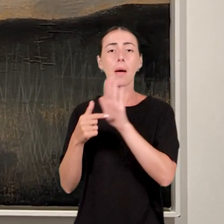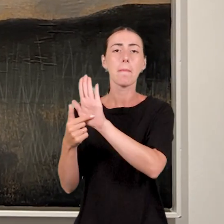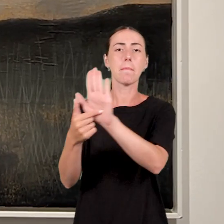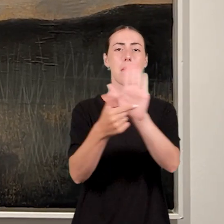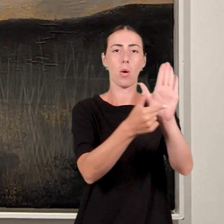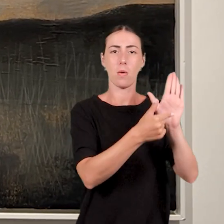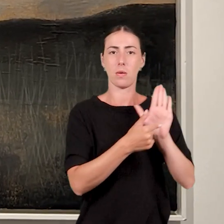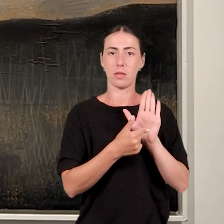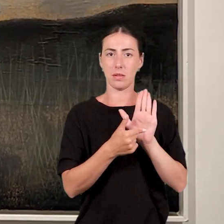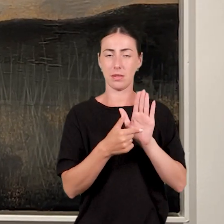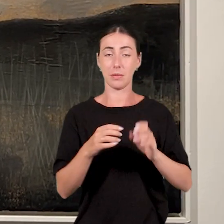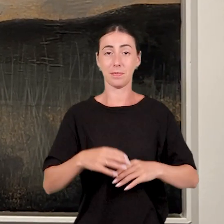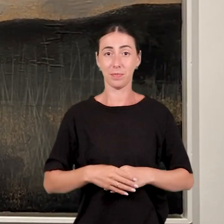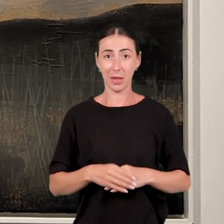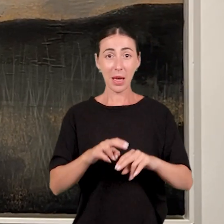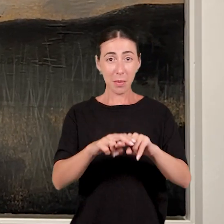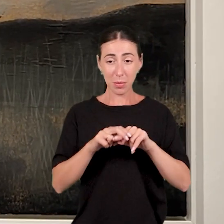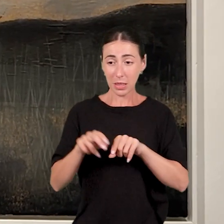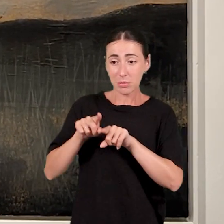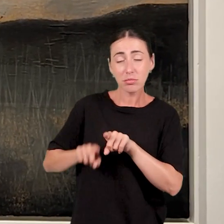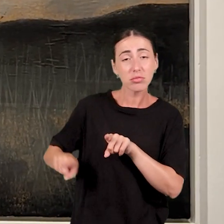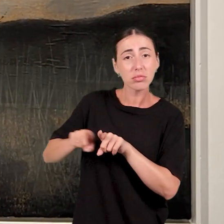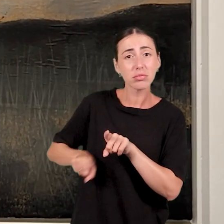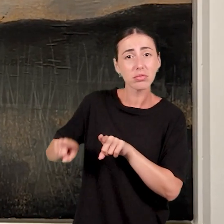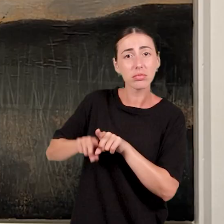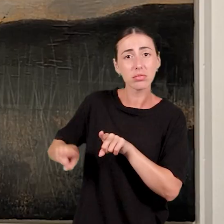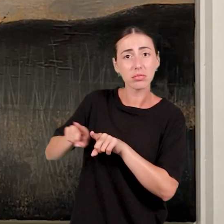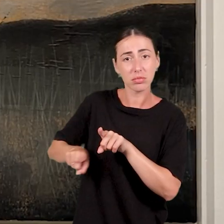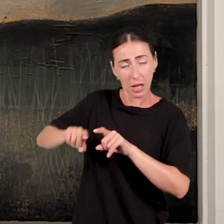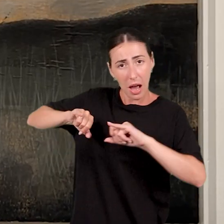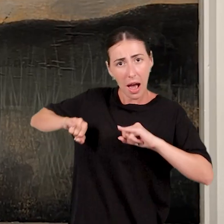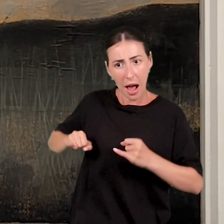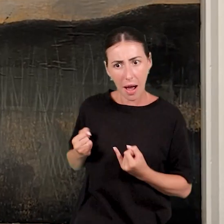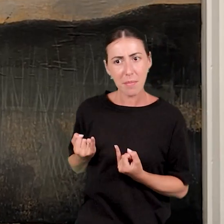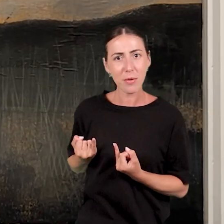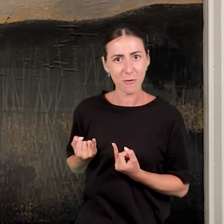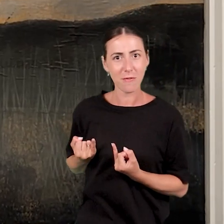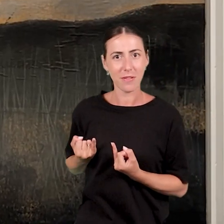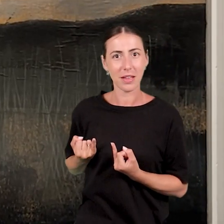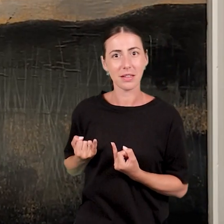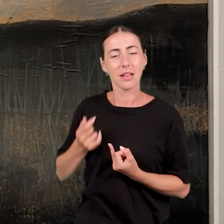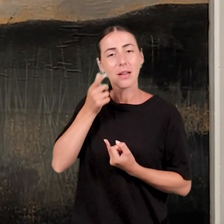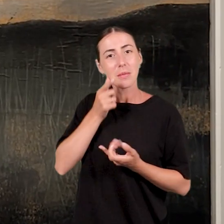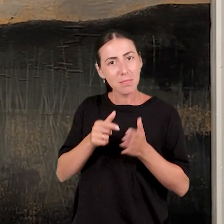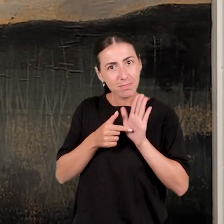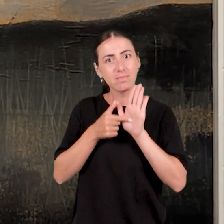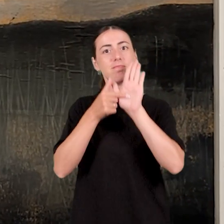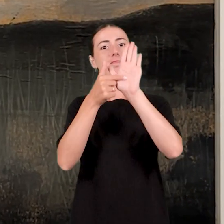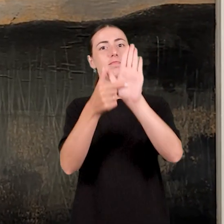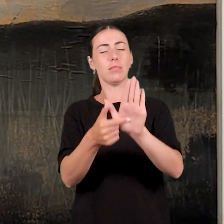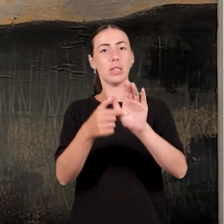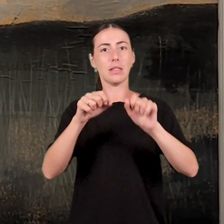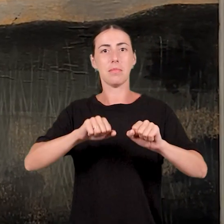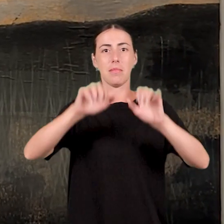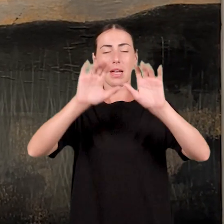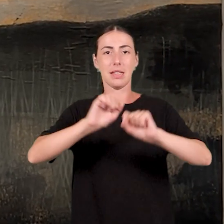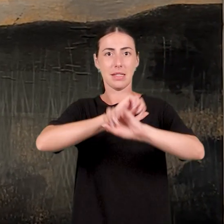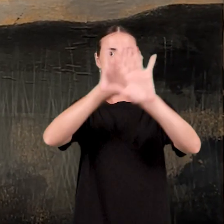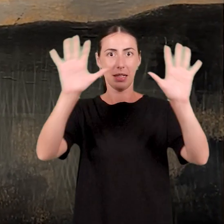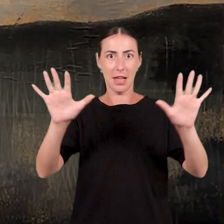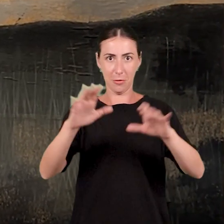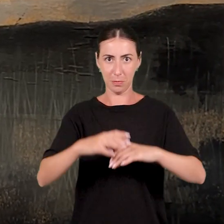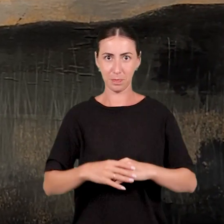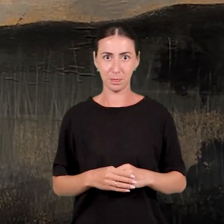a reprodutibilidade fotográfica se anuncia. Assim, a repetição em série da imagem é interrompida